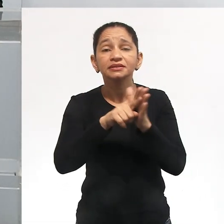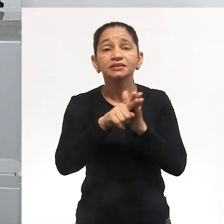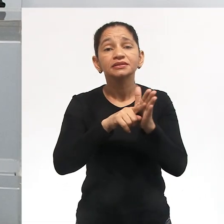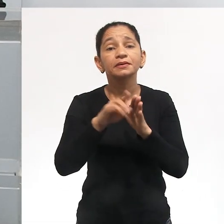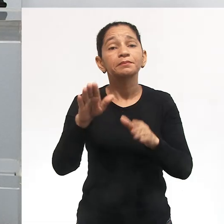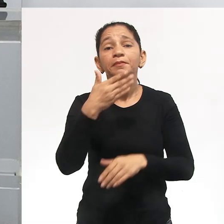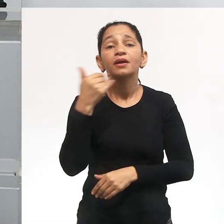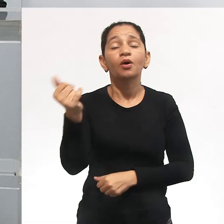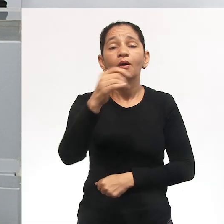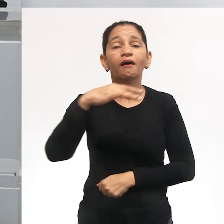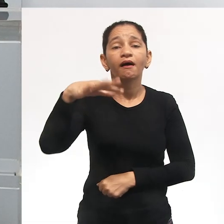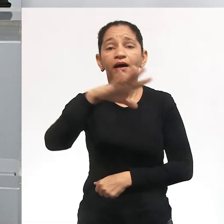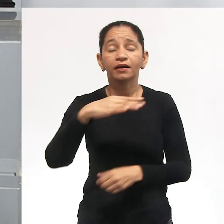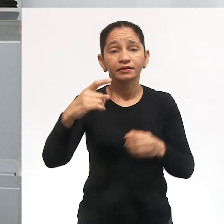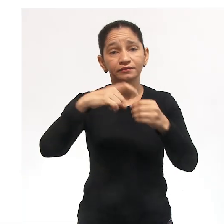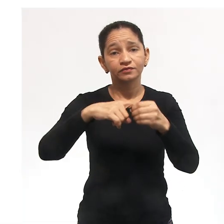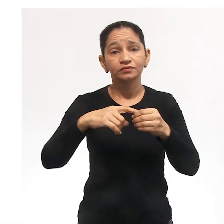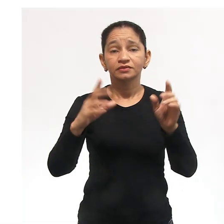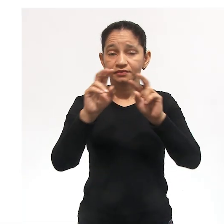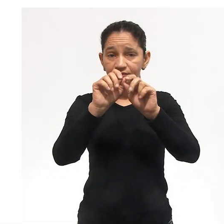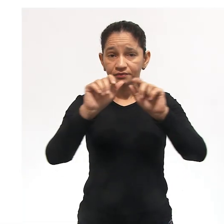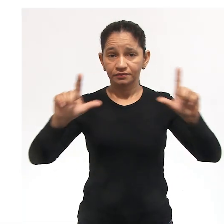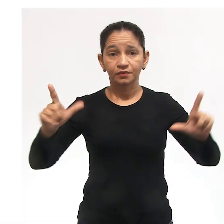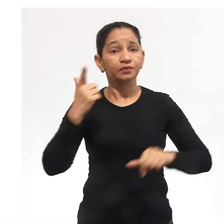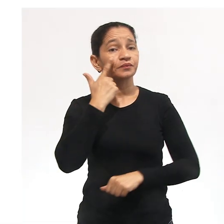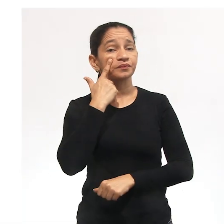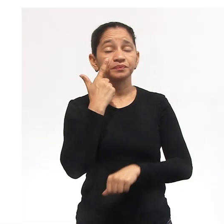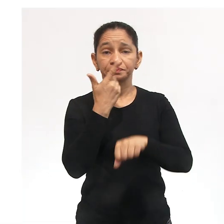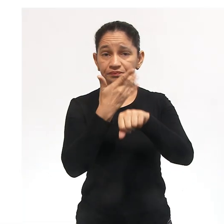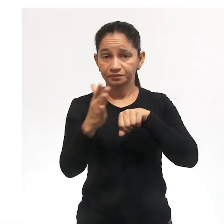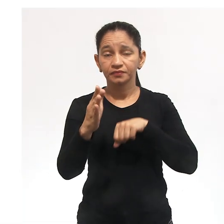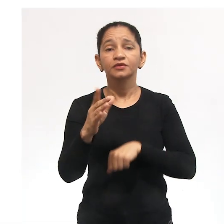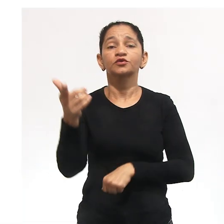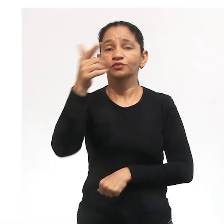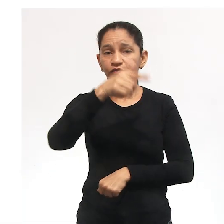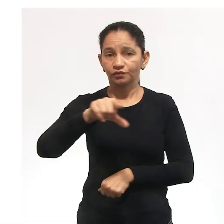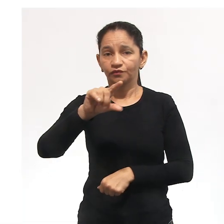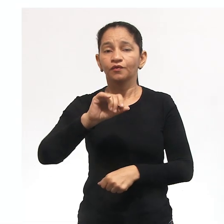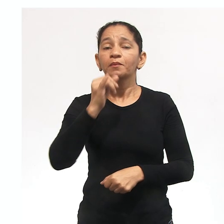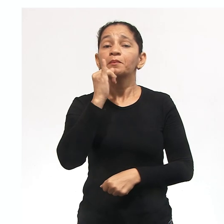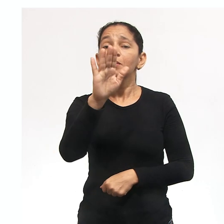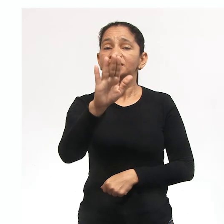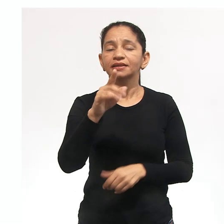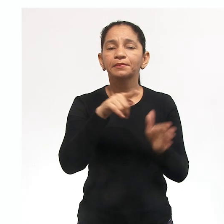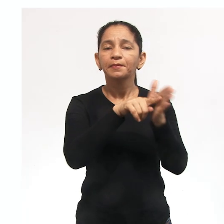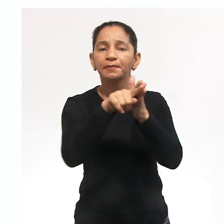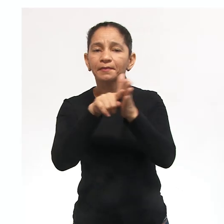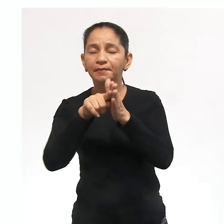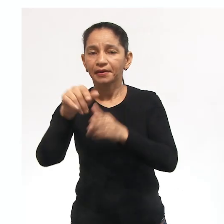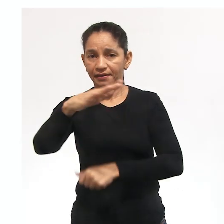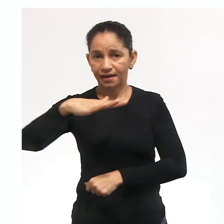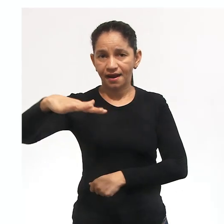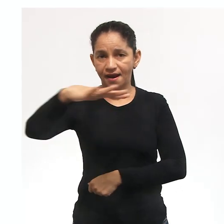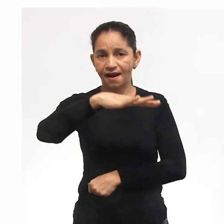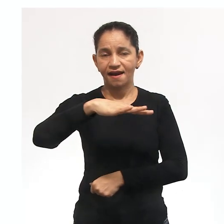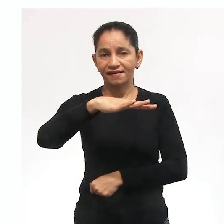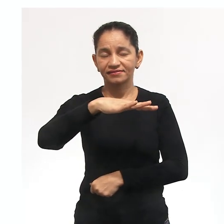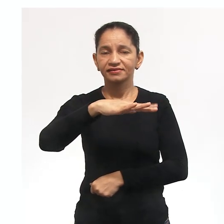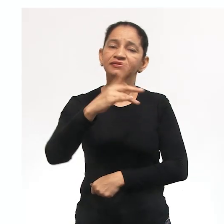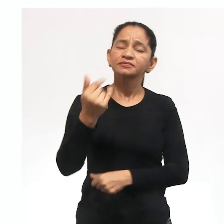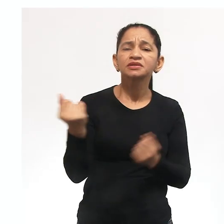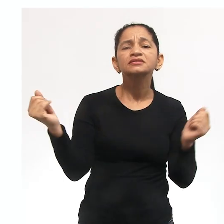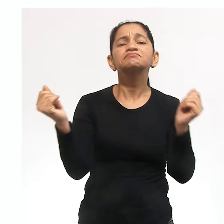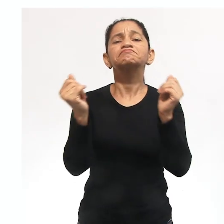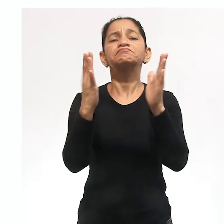para se pesquisar. Não é verdade? Vamos voltar aqui a um exemplo prático. Quando você realiza uma pesquisa